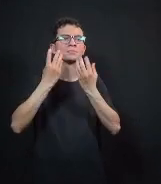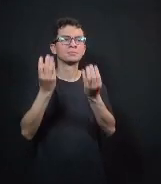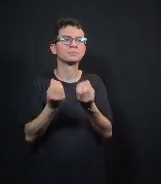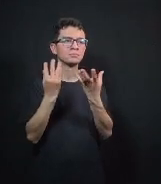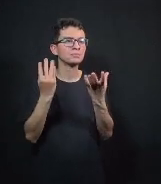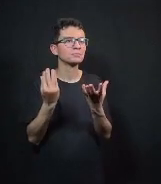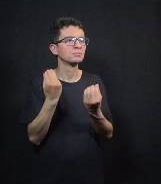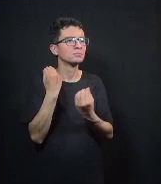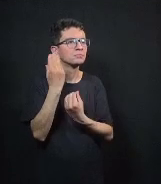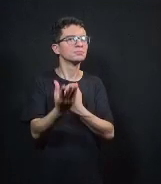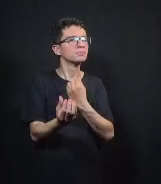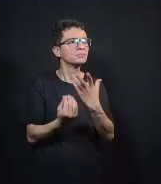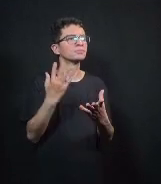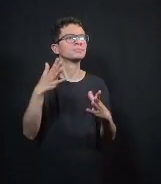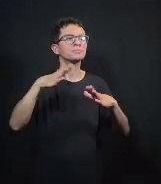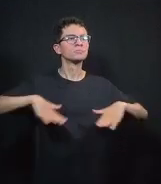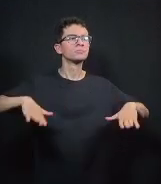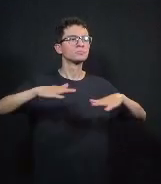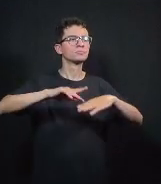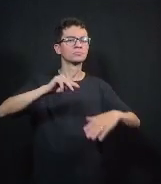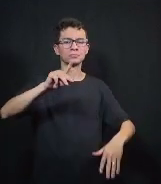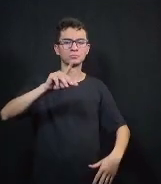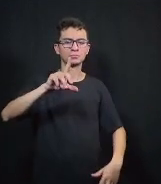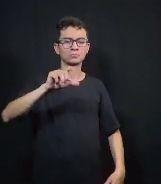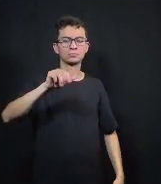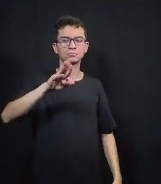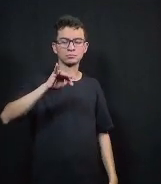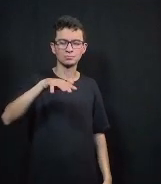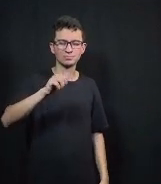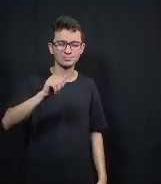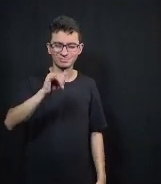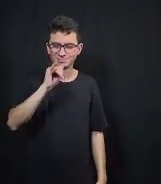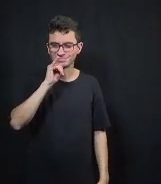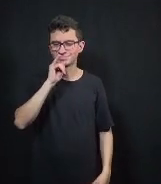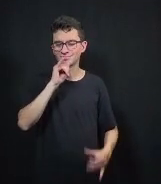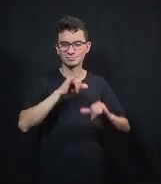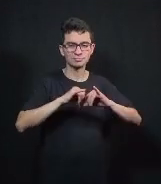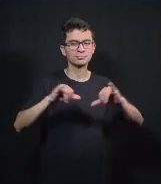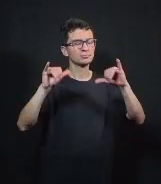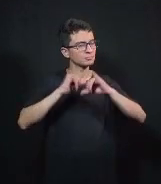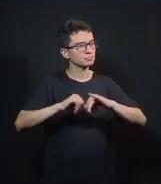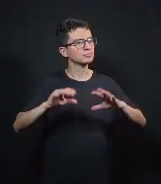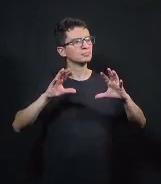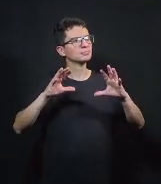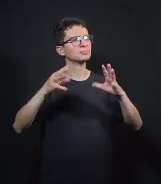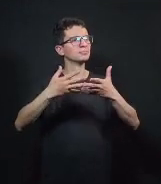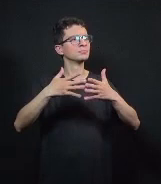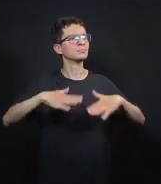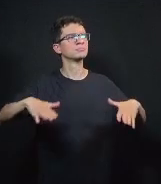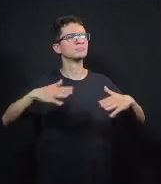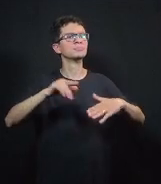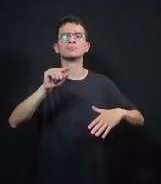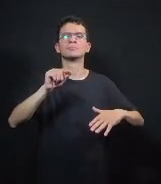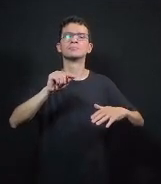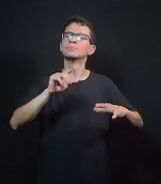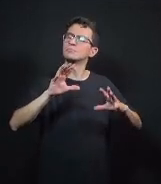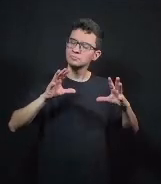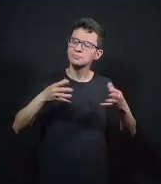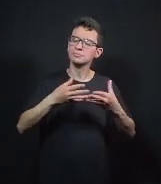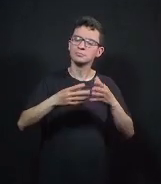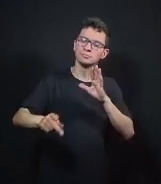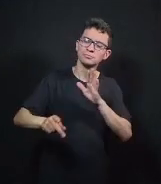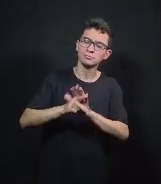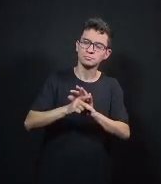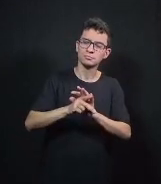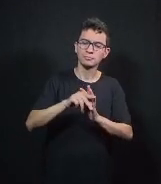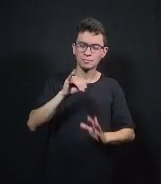contribuindo com as plataformas, né, com a checagem de notícias, são grupos que vêm da imprensa, né? São grupos que vêm